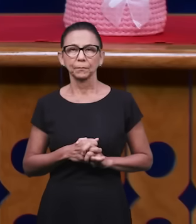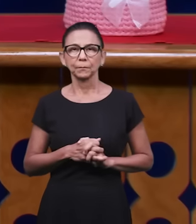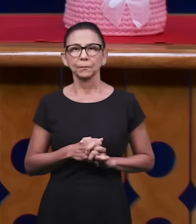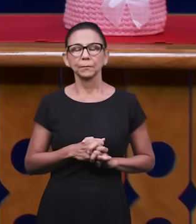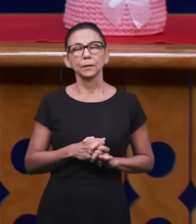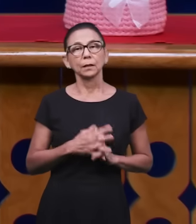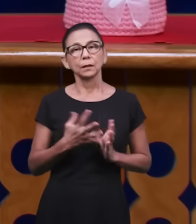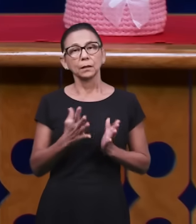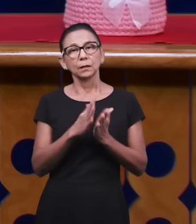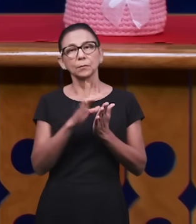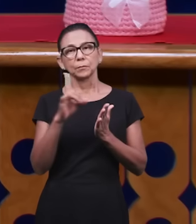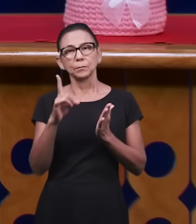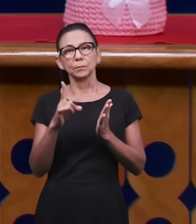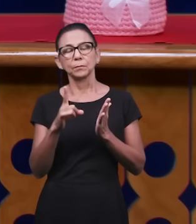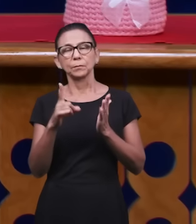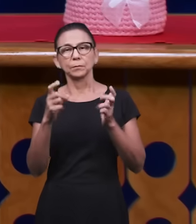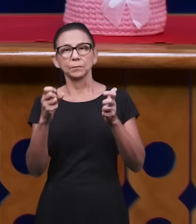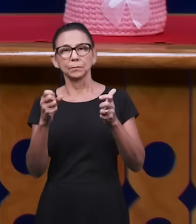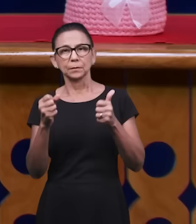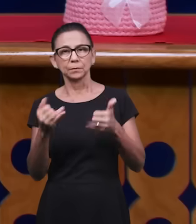que